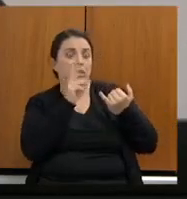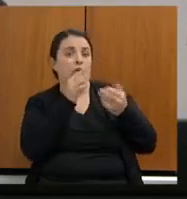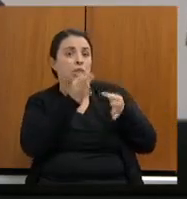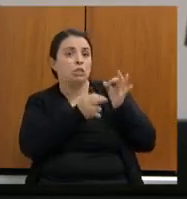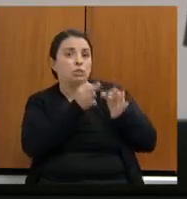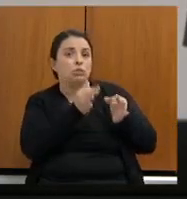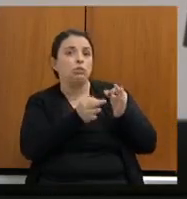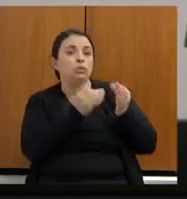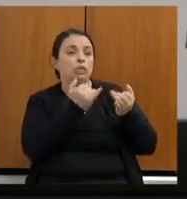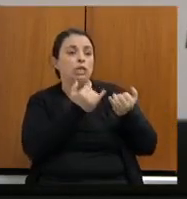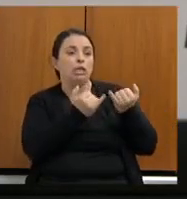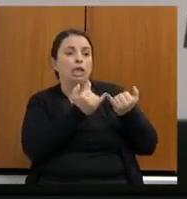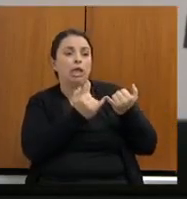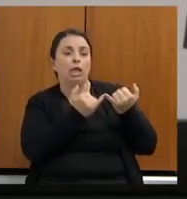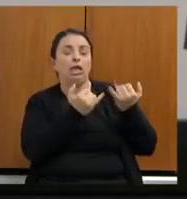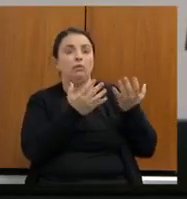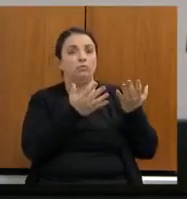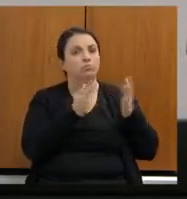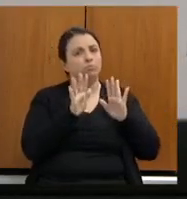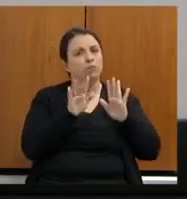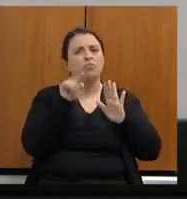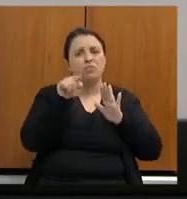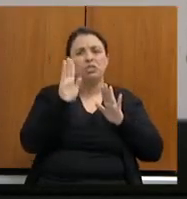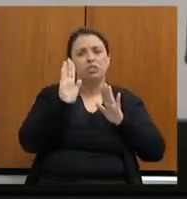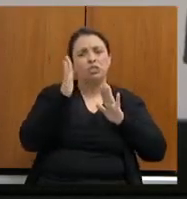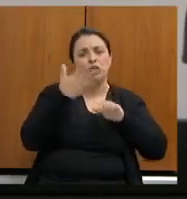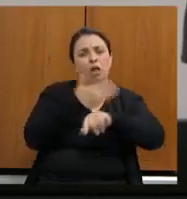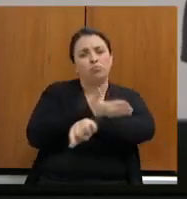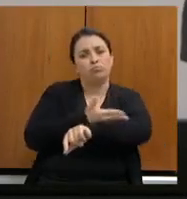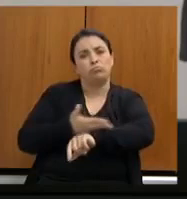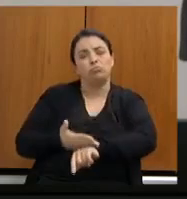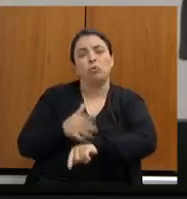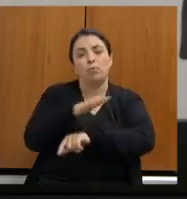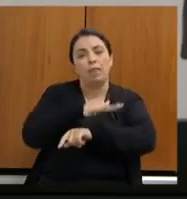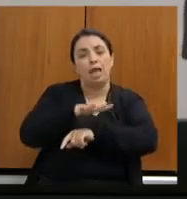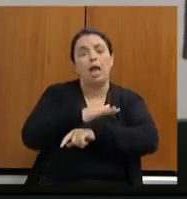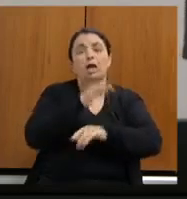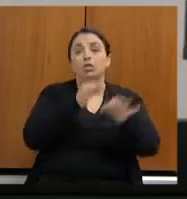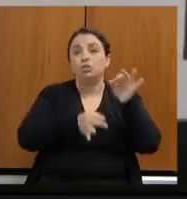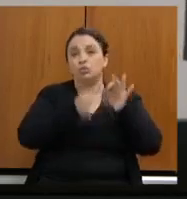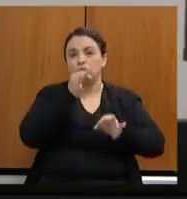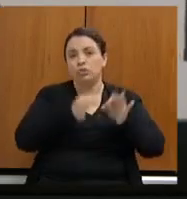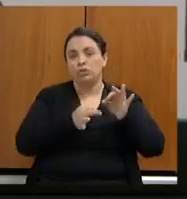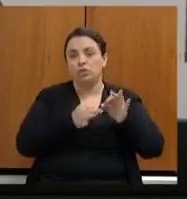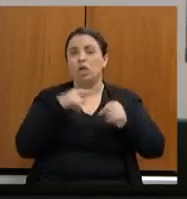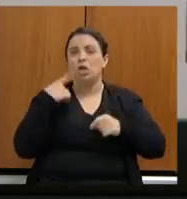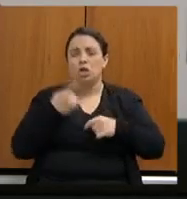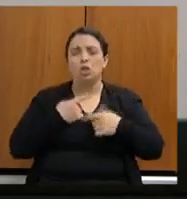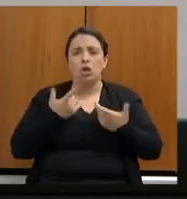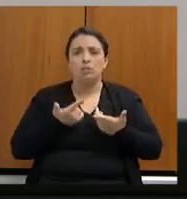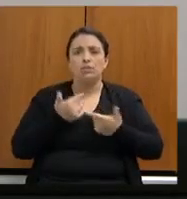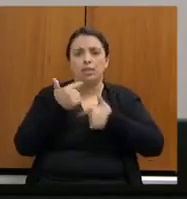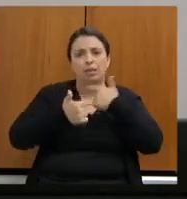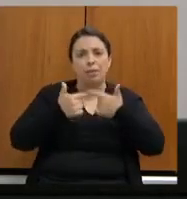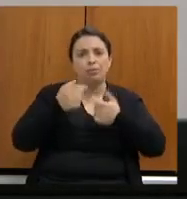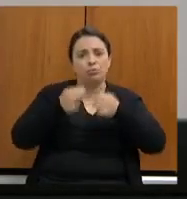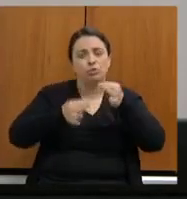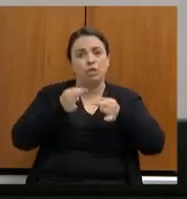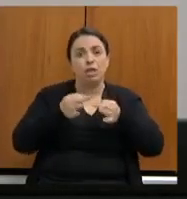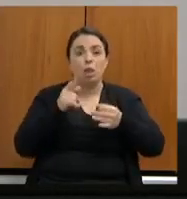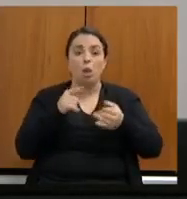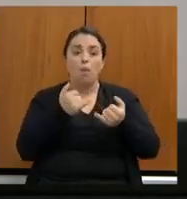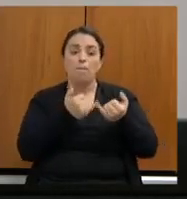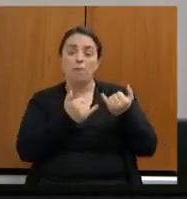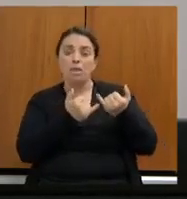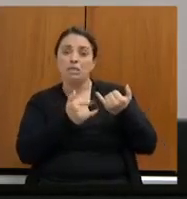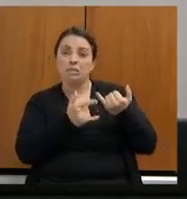no na área jurídica que todos nós que operamos o direito e sabendo aparecer parece ser agora